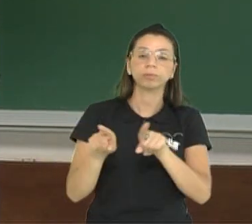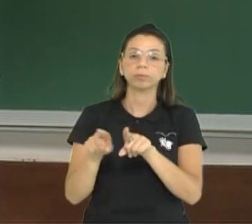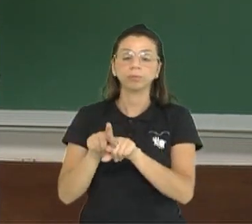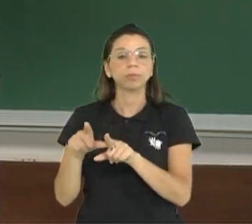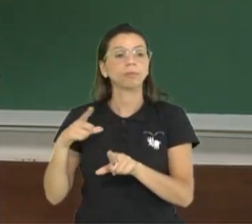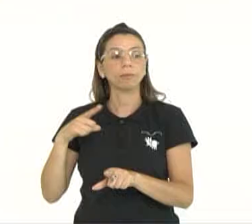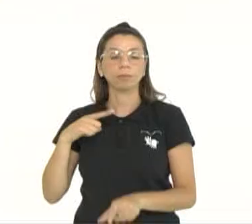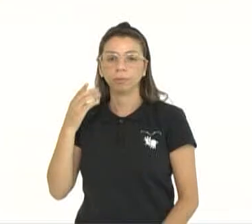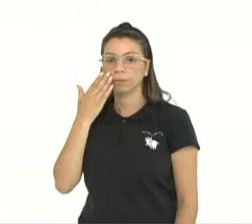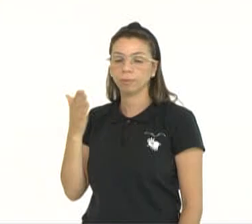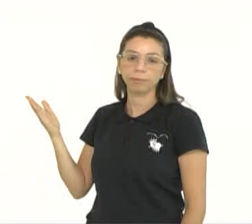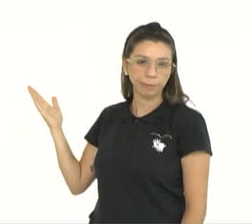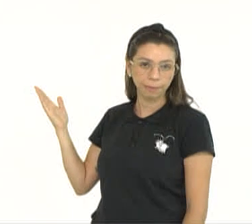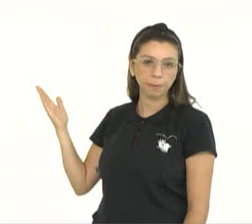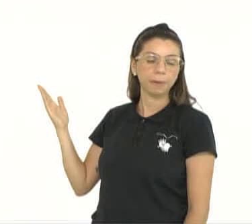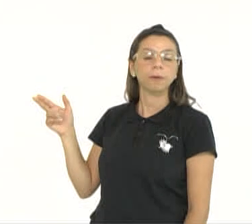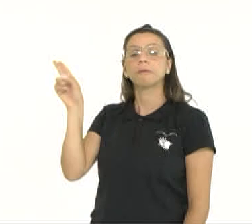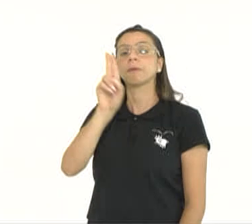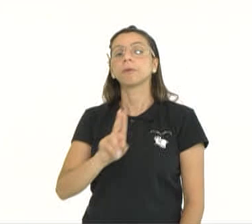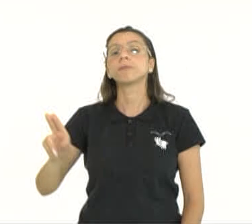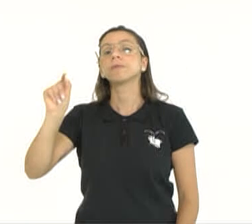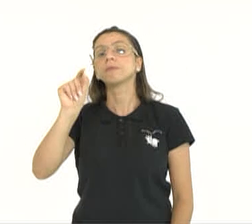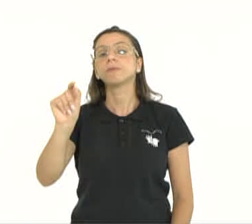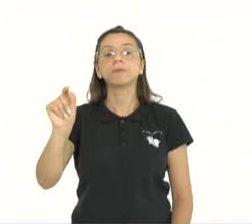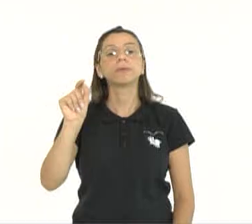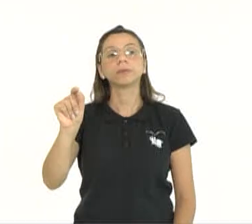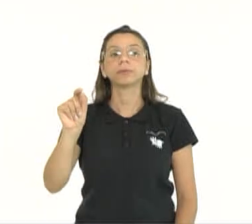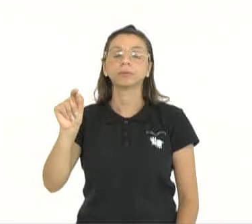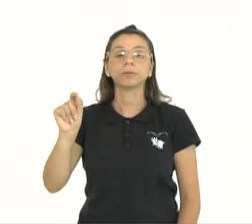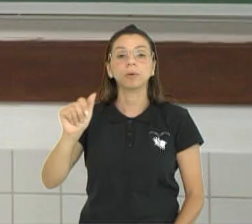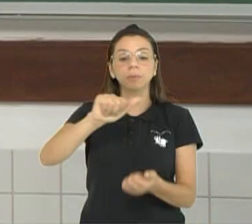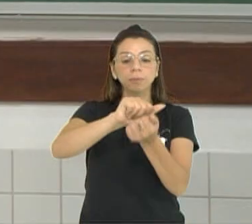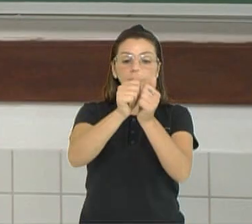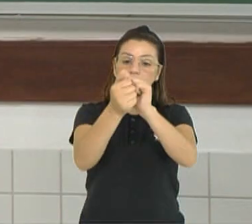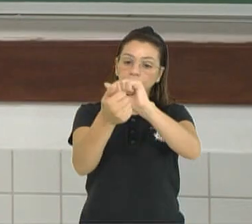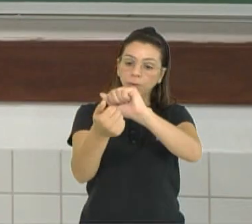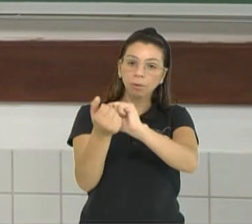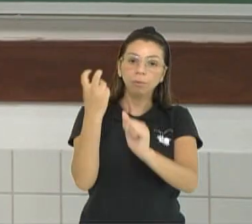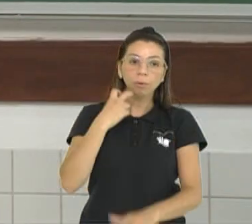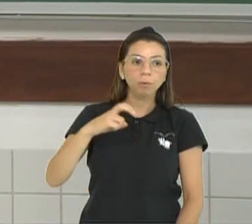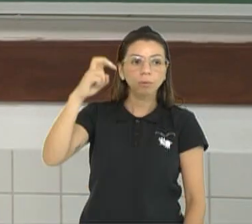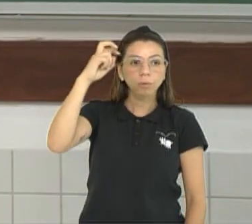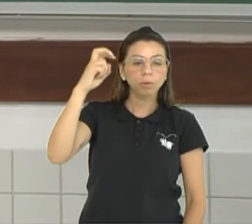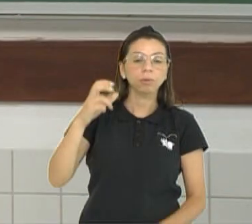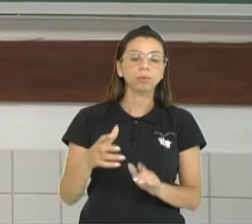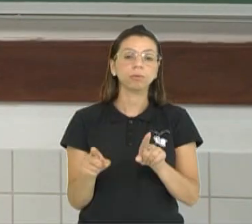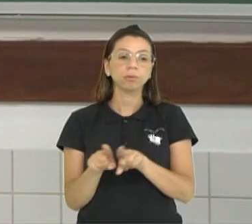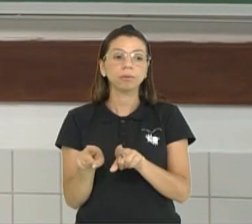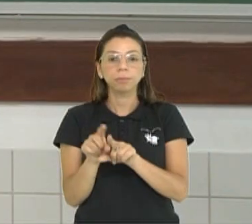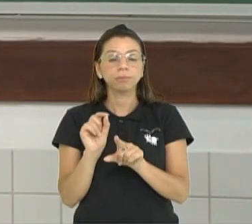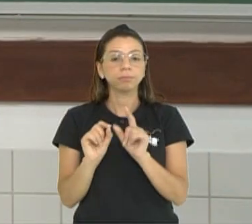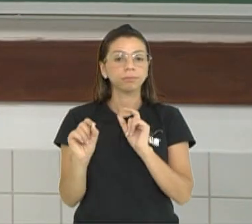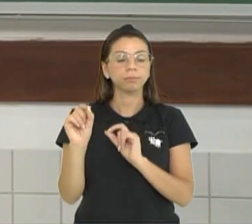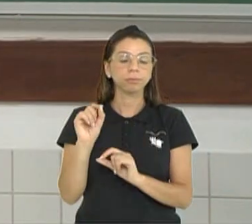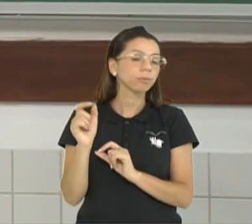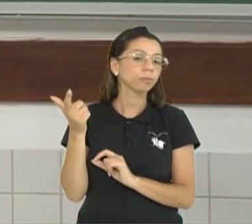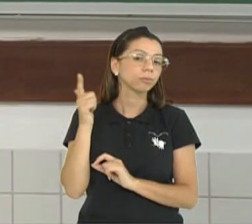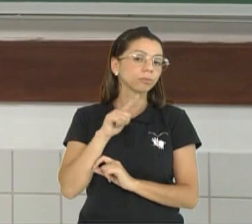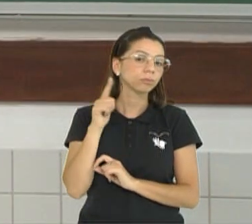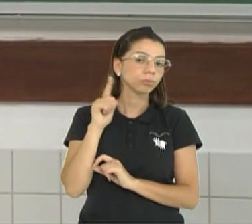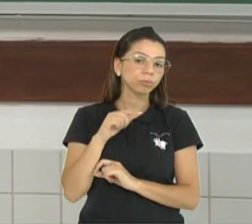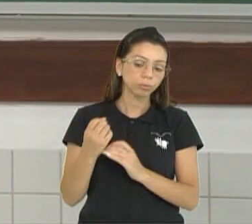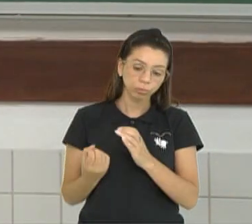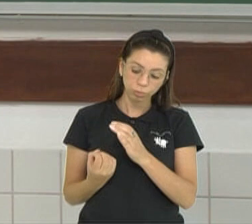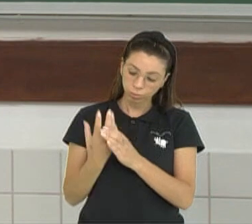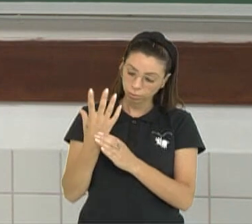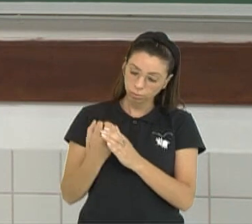do Homo habilis, ele vai acabar fazendo o quê? Ele vai ter uma adaptação cultural muito maior. E ele vai conseguir